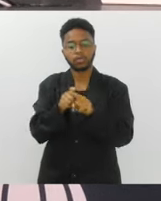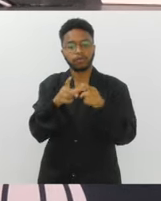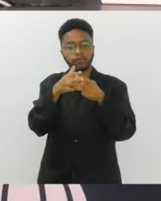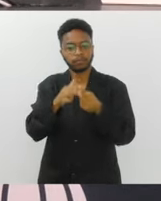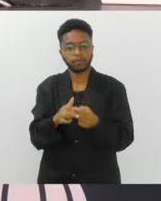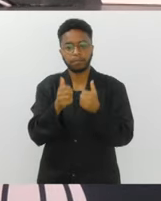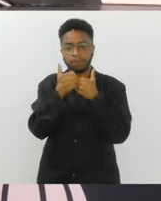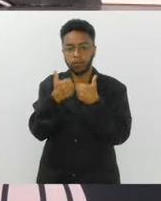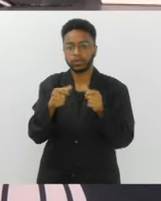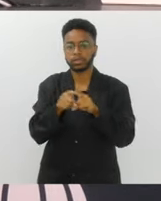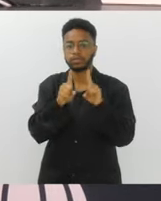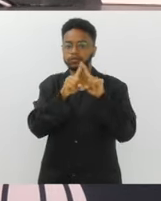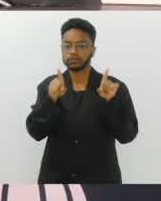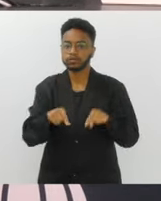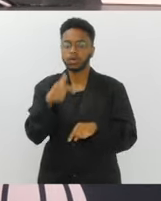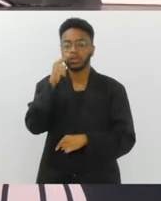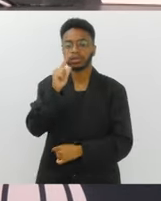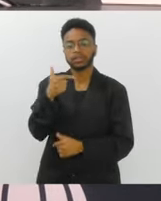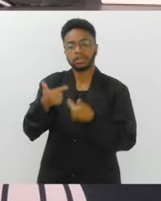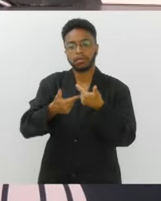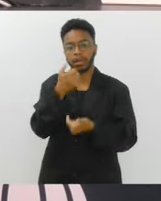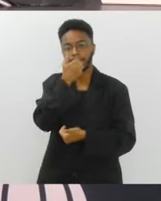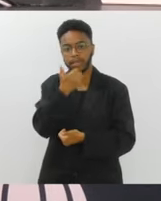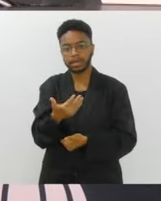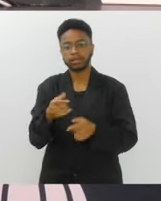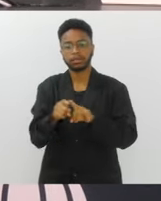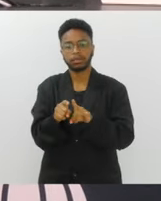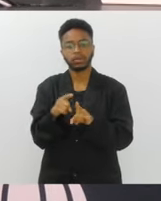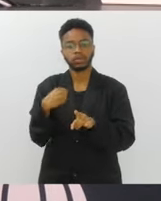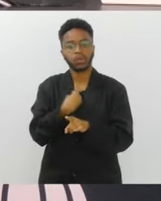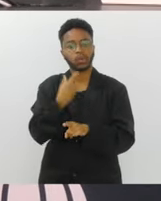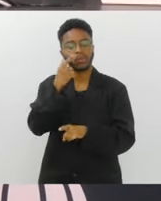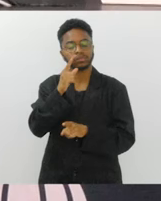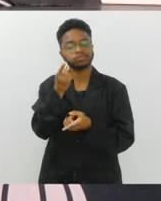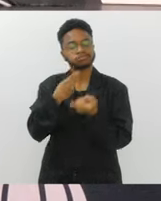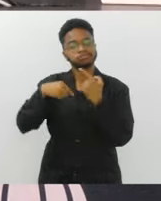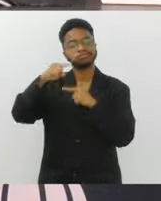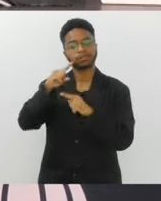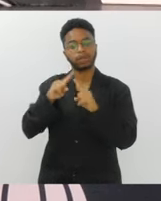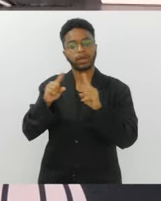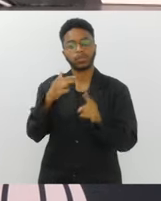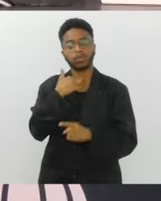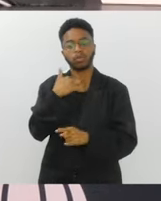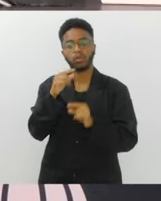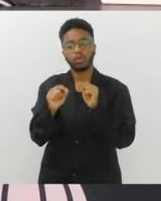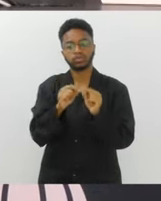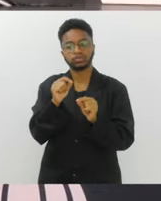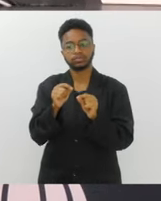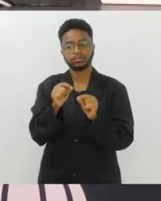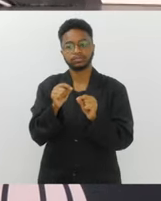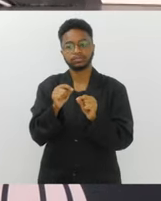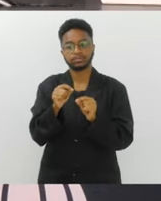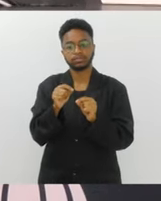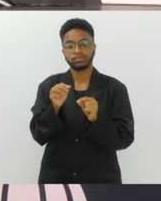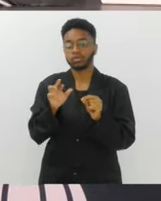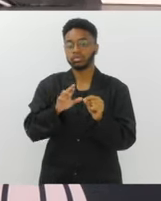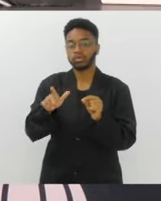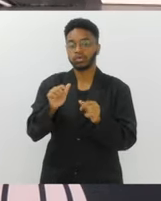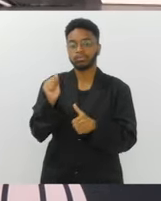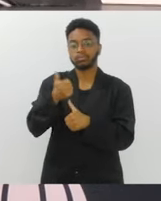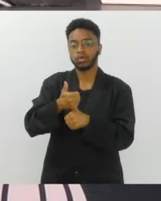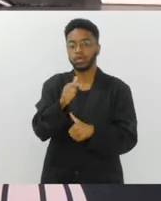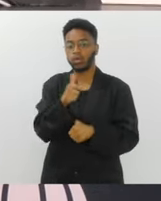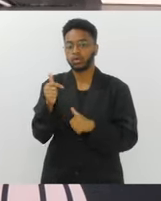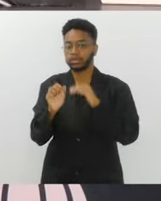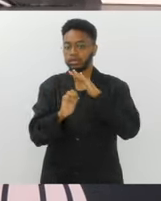estejam contentes para trabalhar, que a gente vire esse jogo. O que não pode é ficar nisso, não é botar uma outra empresa, é